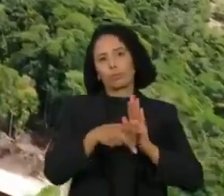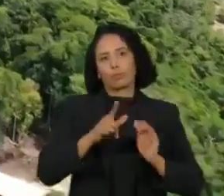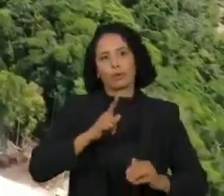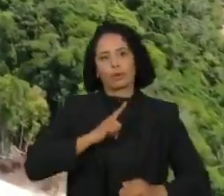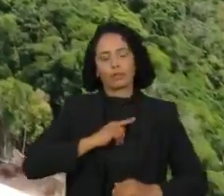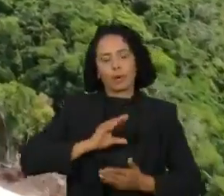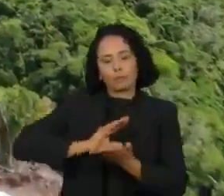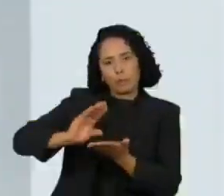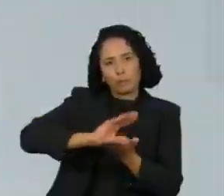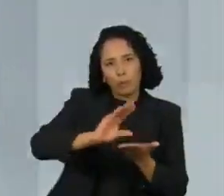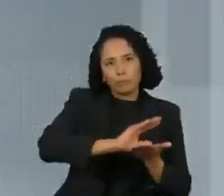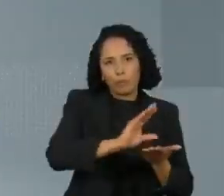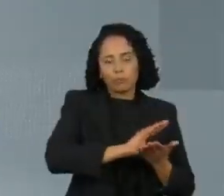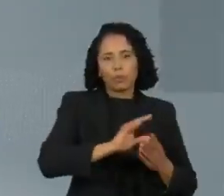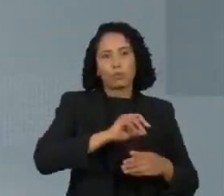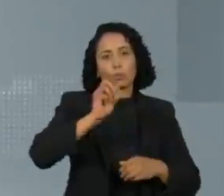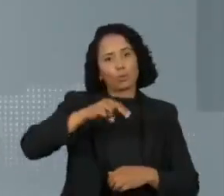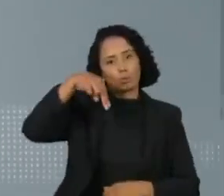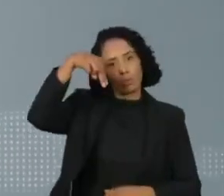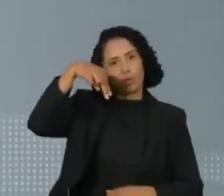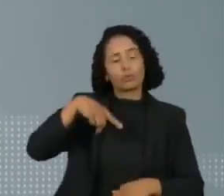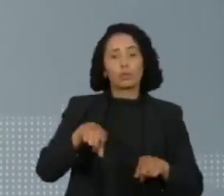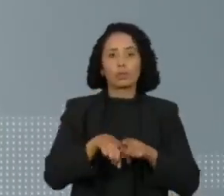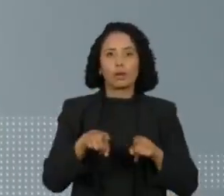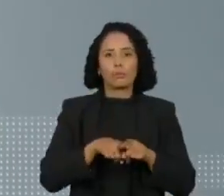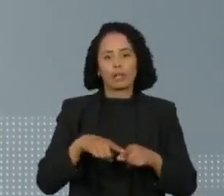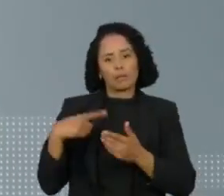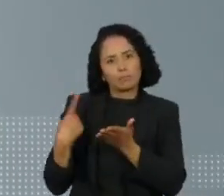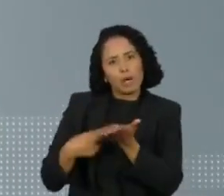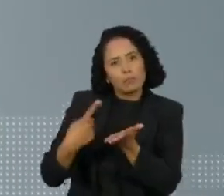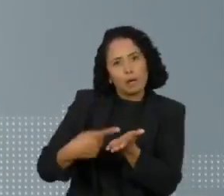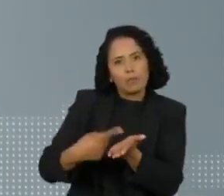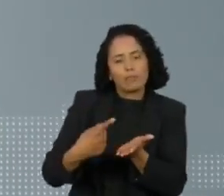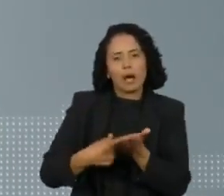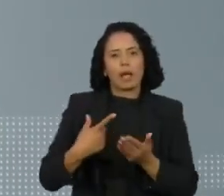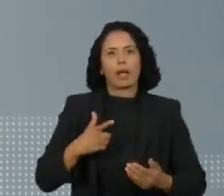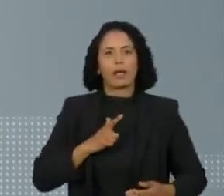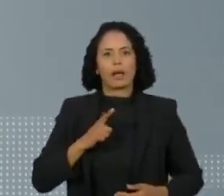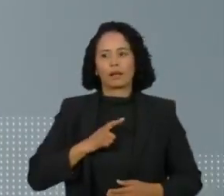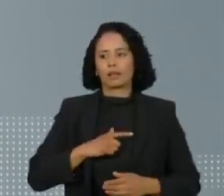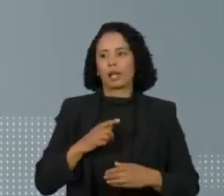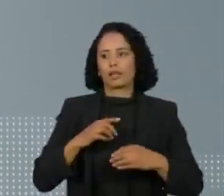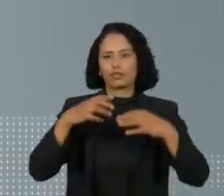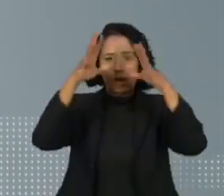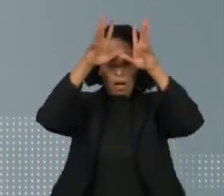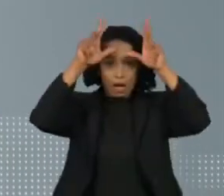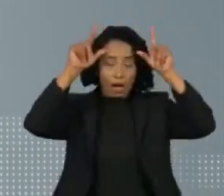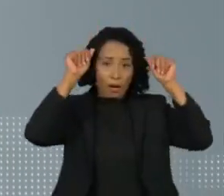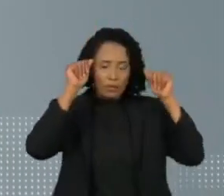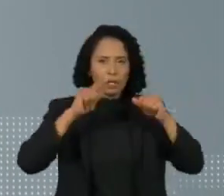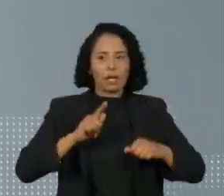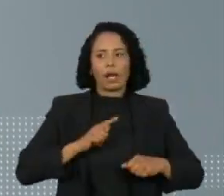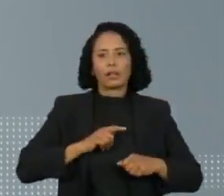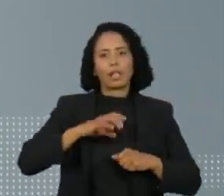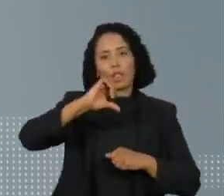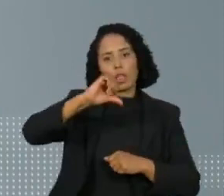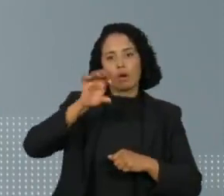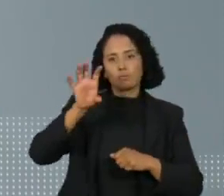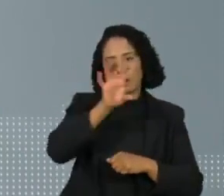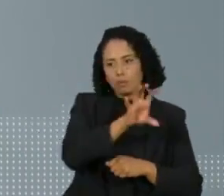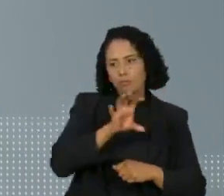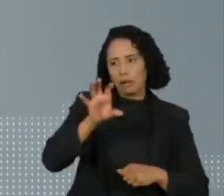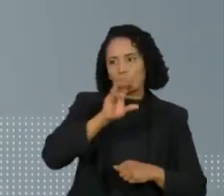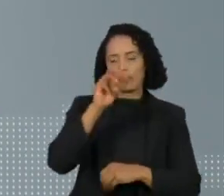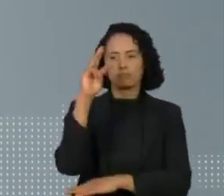Constitucional do Norte. A ideia, patrocinada pelo consórcio Amazônia Legal, formado por nove estados, Acre,